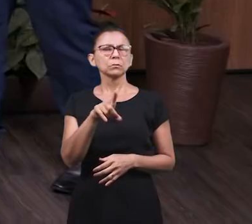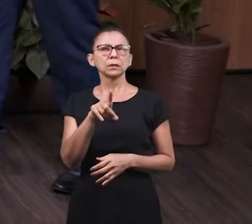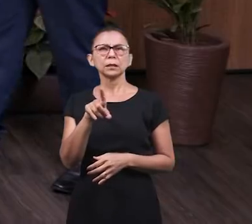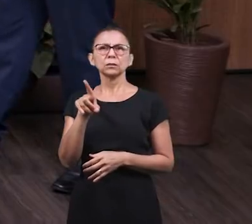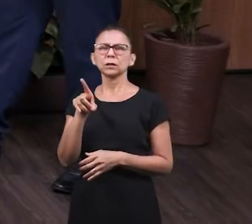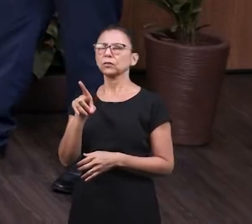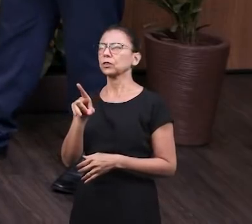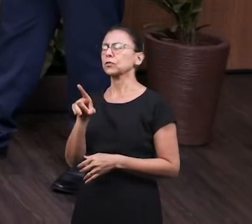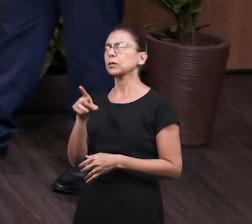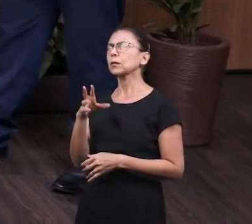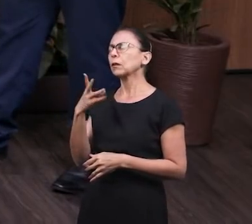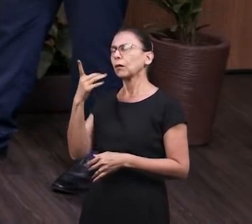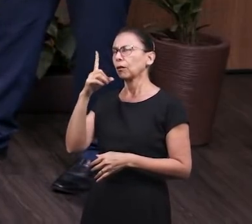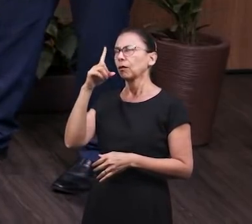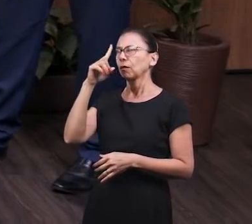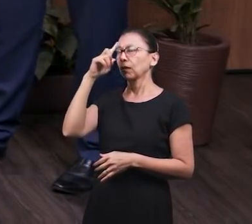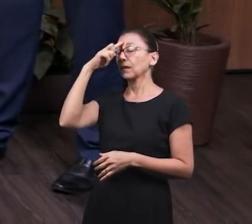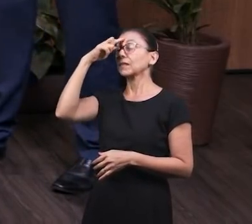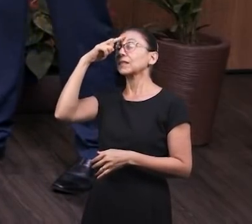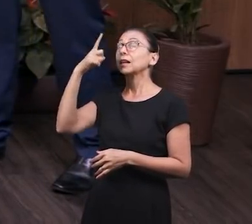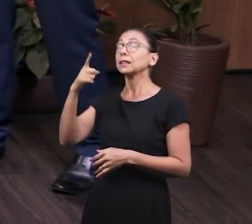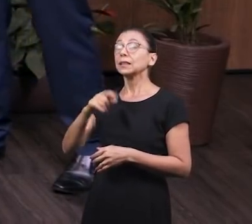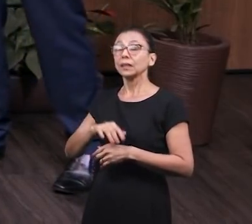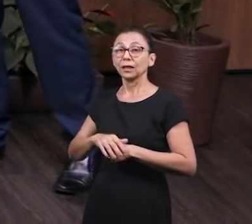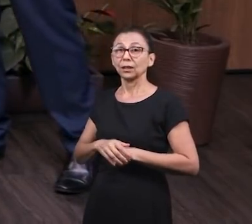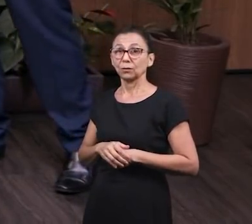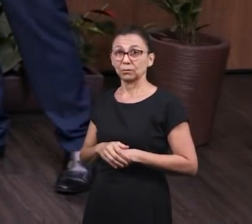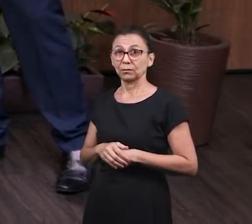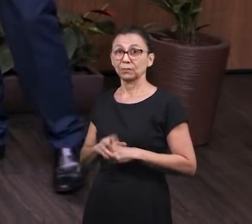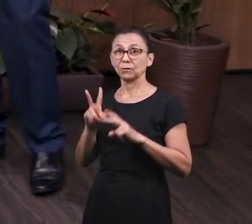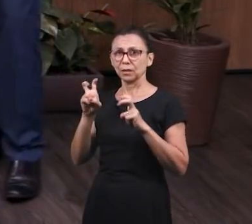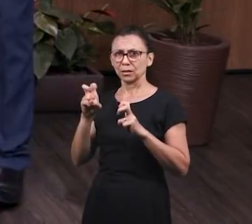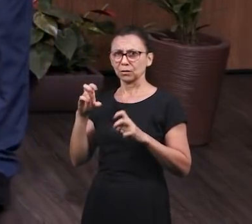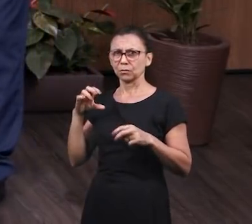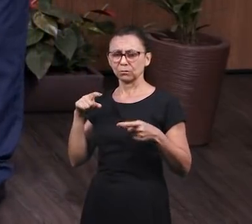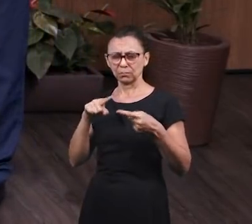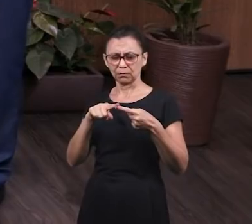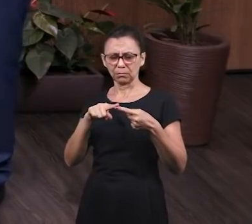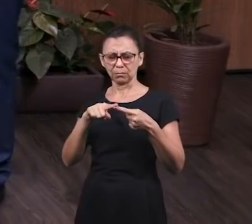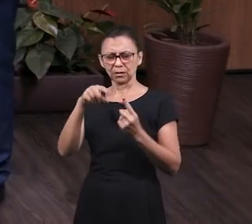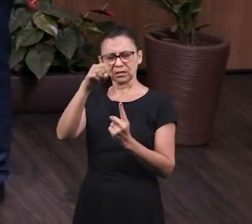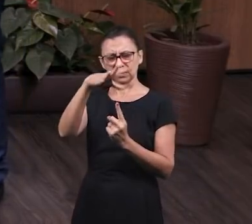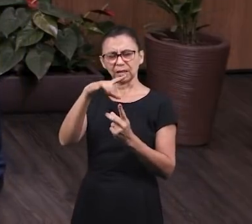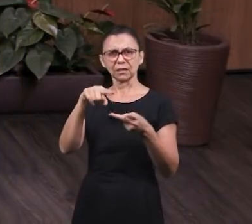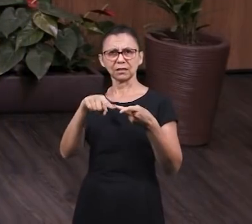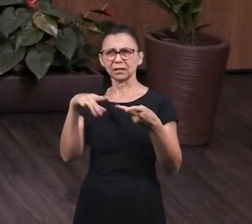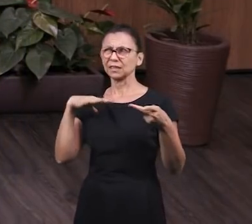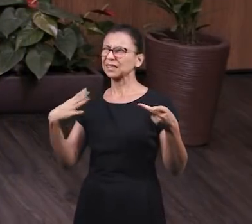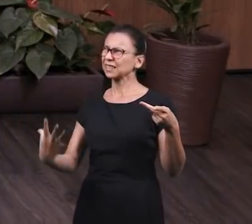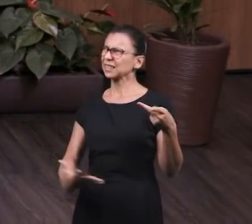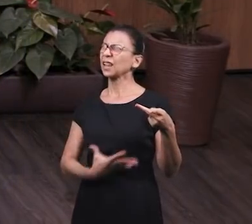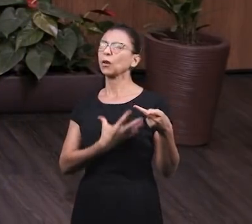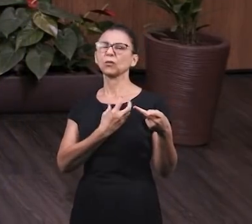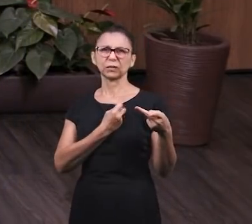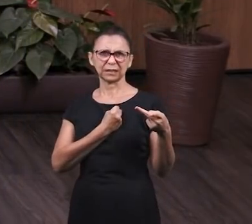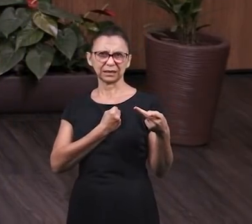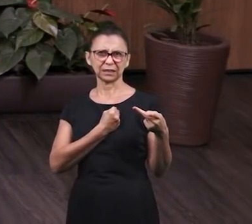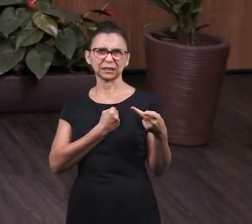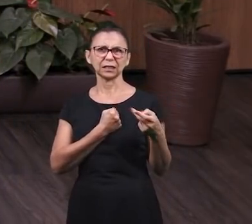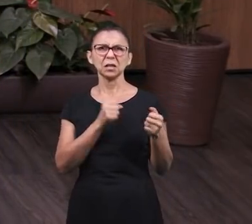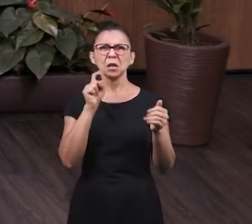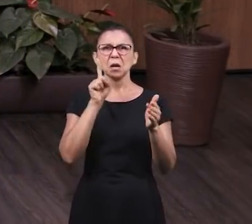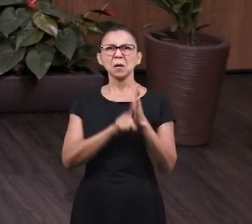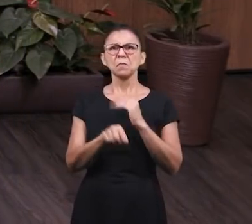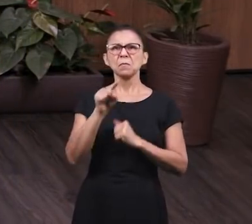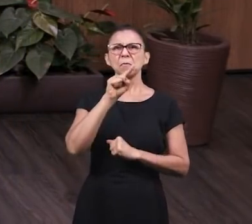se o assunto é graça e salvação, por que esta